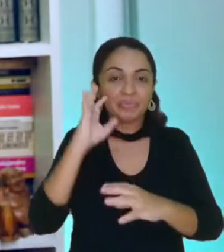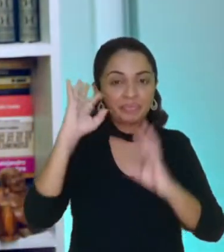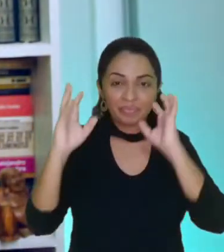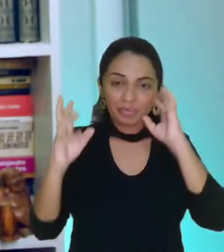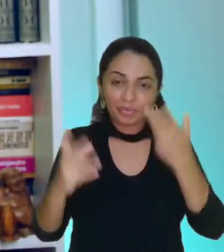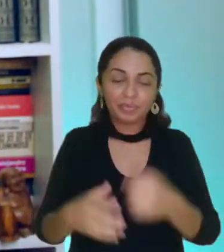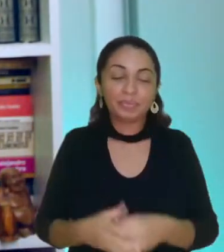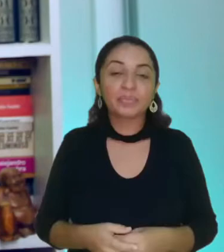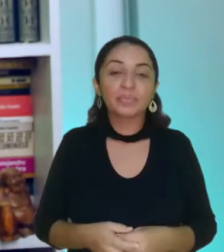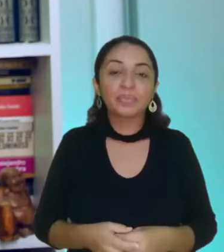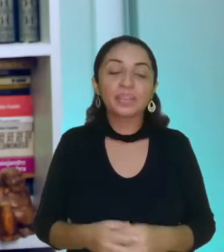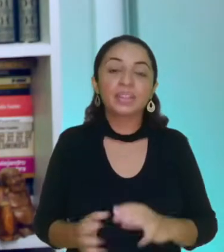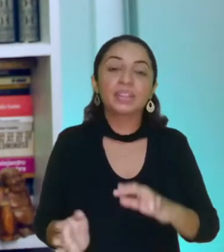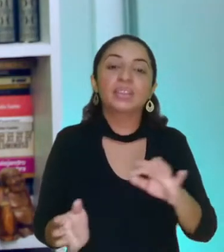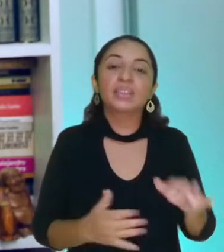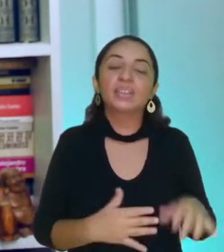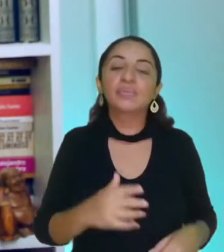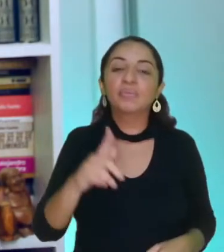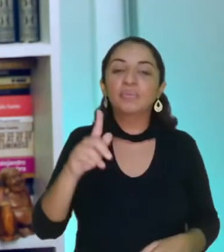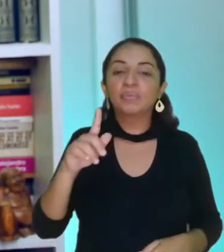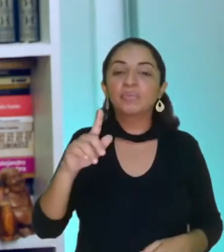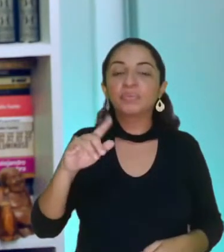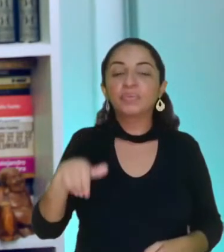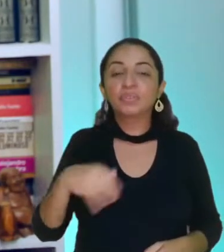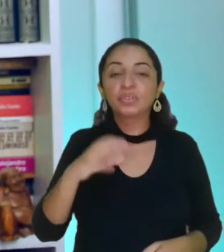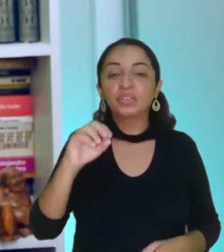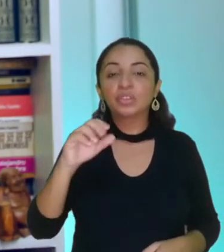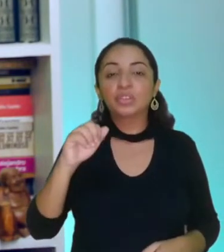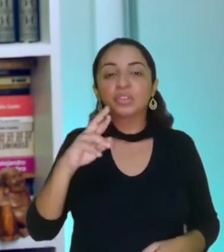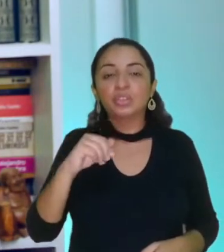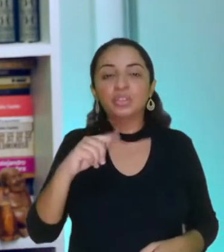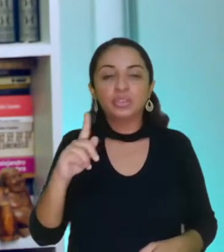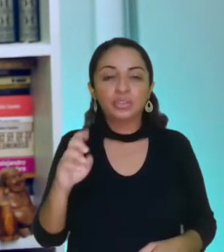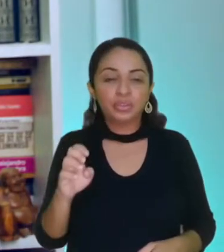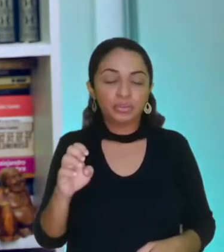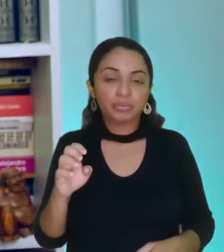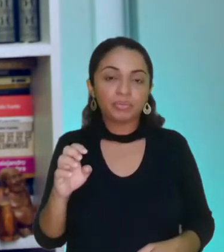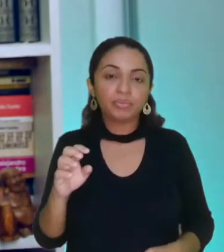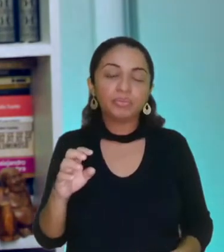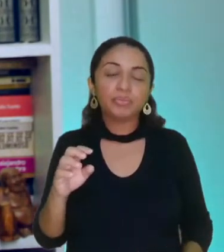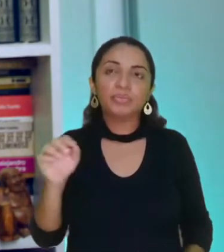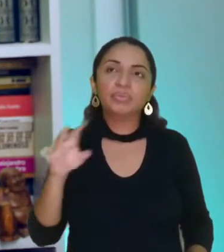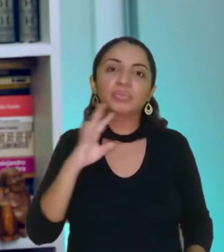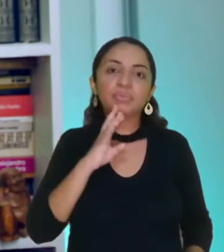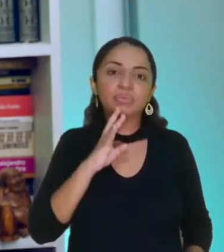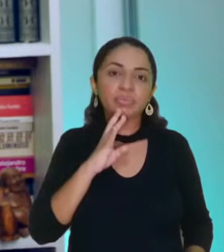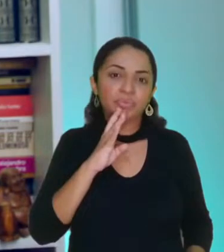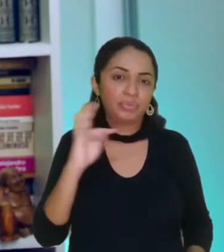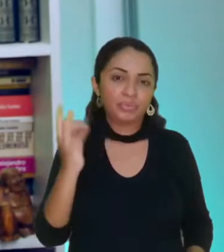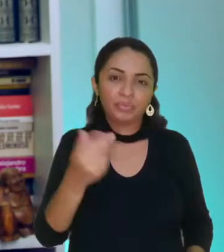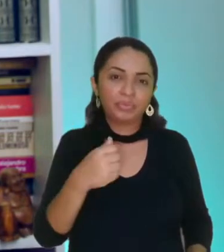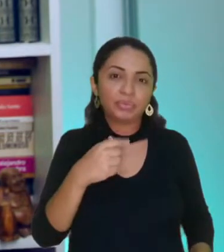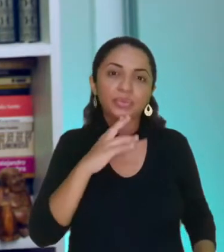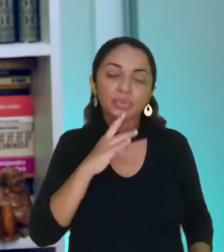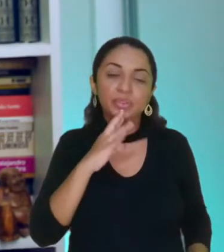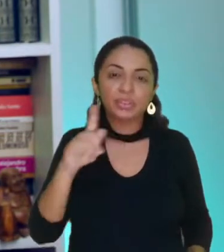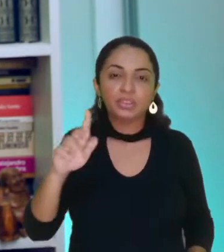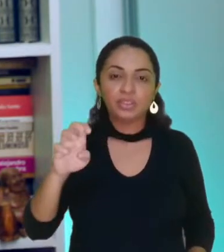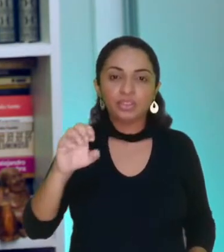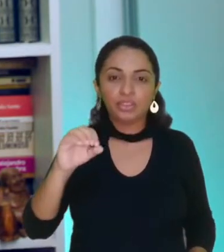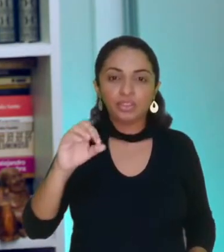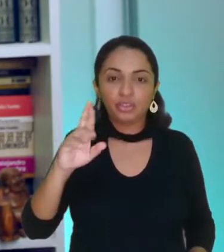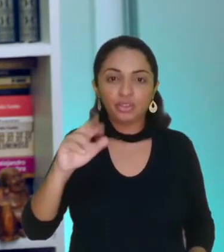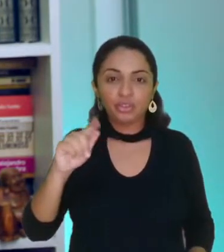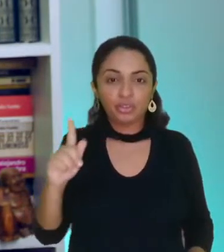aqui. Georges Arnoux, O Salário do Medo. Georges Arnoux é mais conhecido, né?